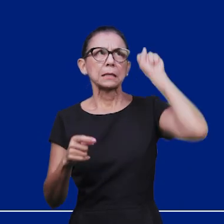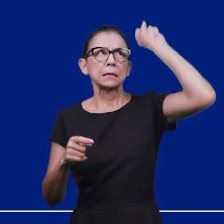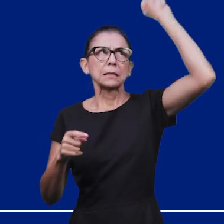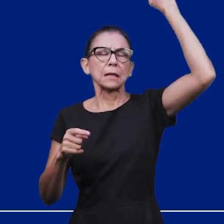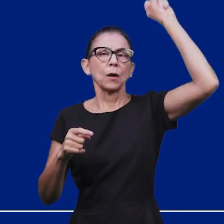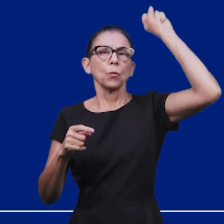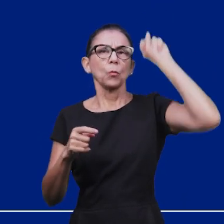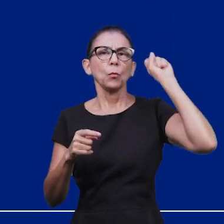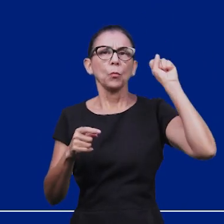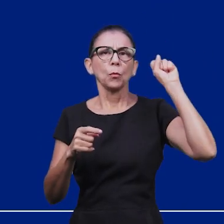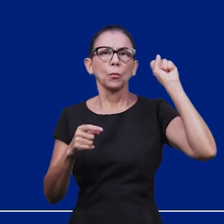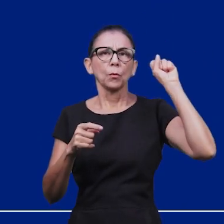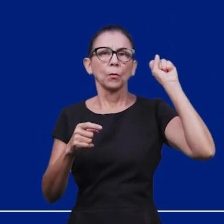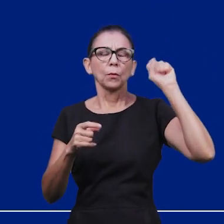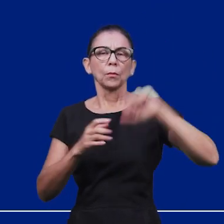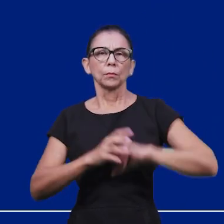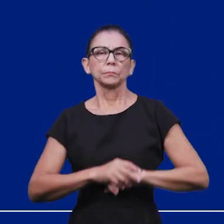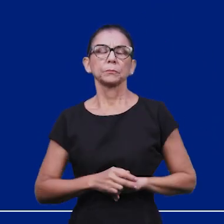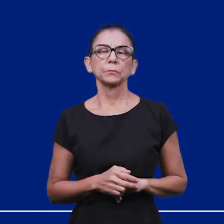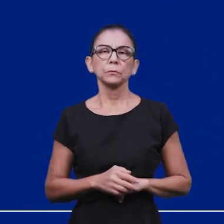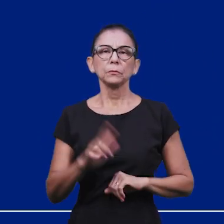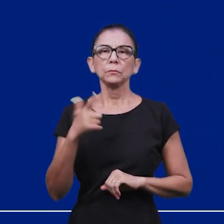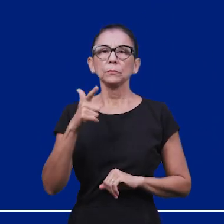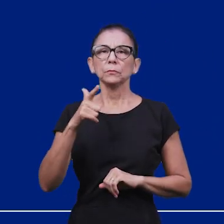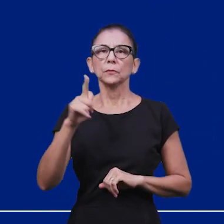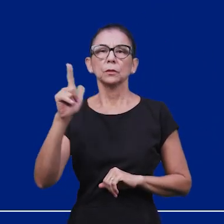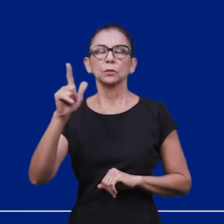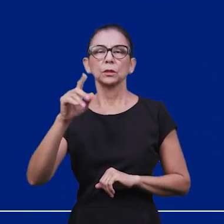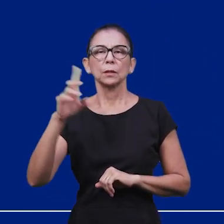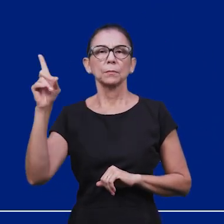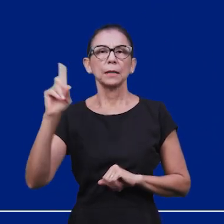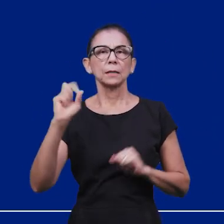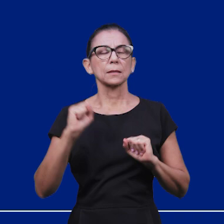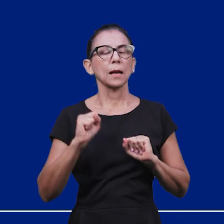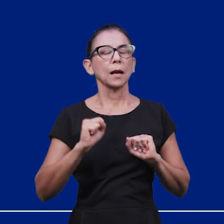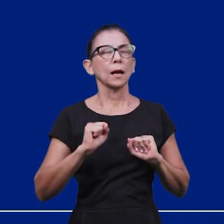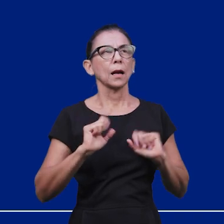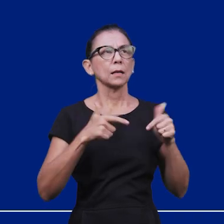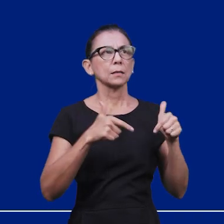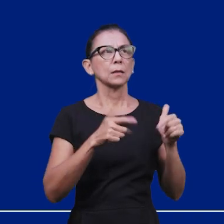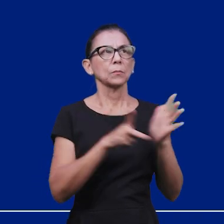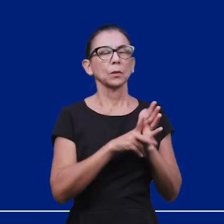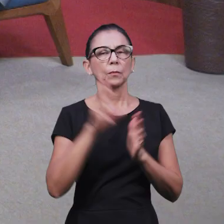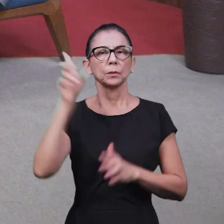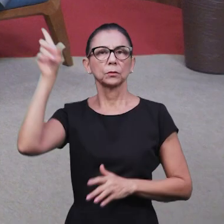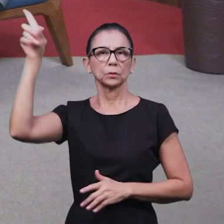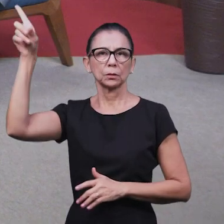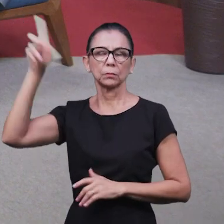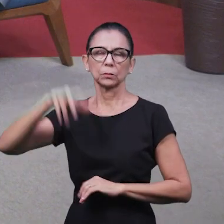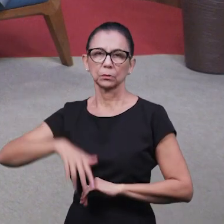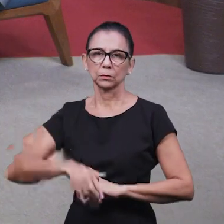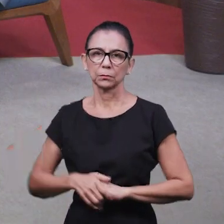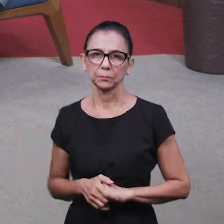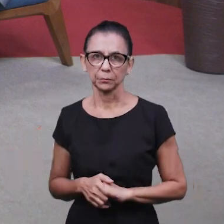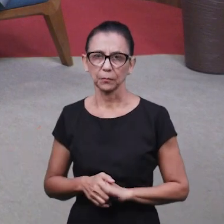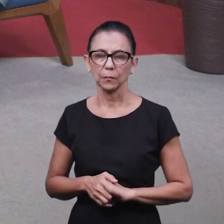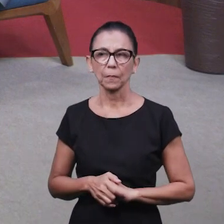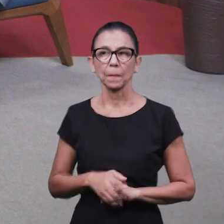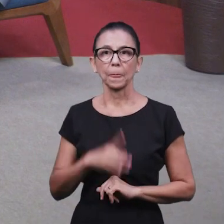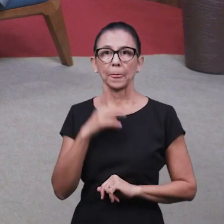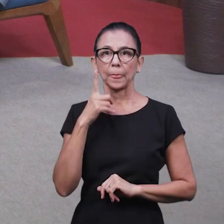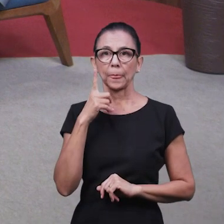de Saul. Você pode falar um pouquinho sobre essa oposição de Saul? É muito interessante, embora o texto diz